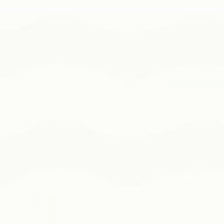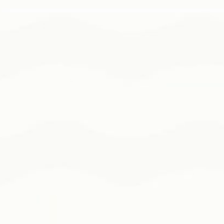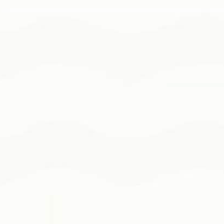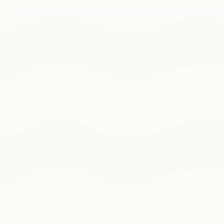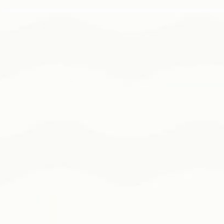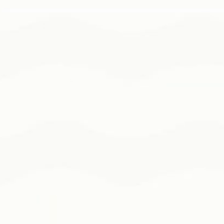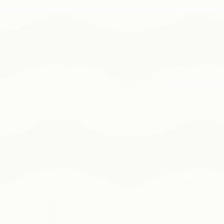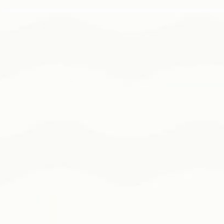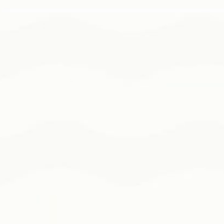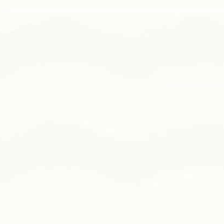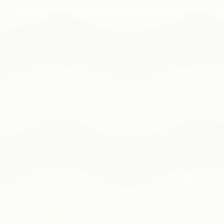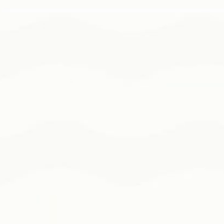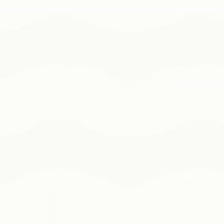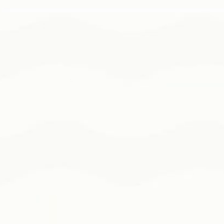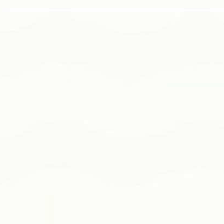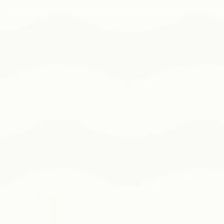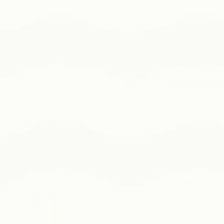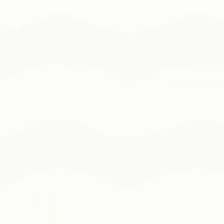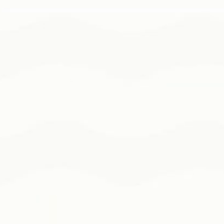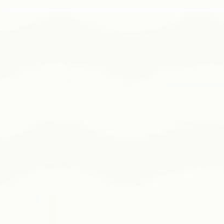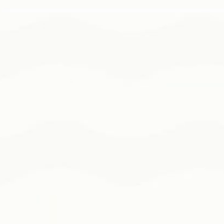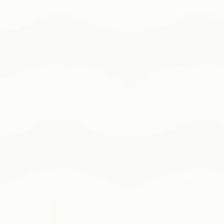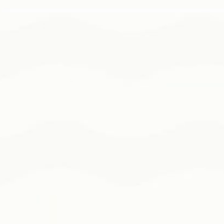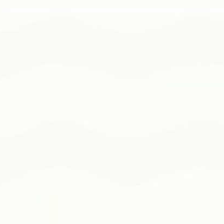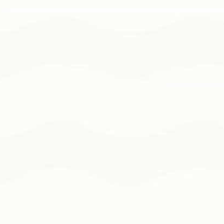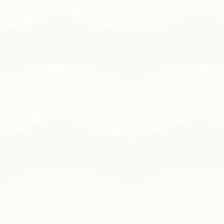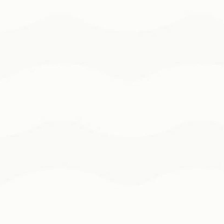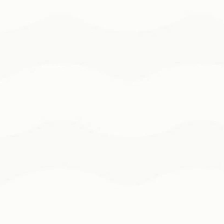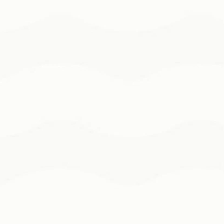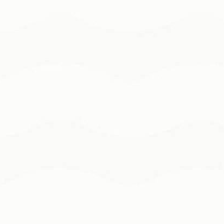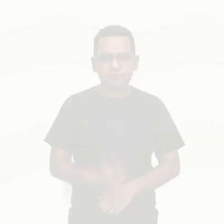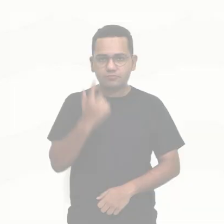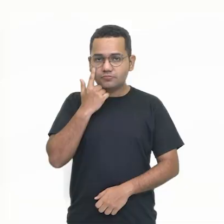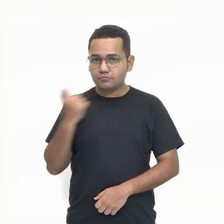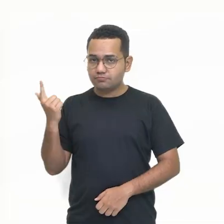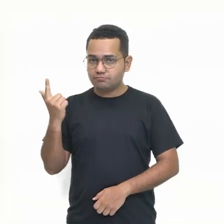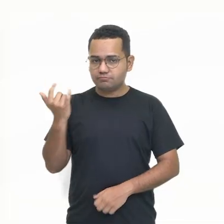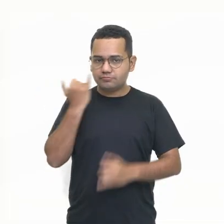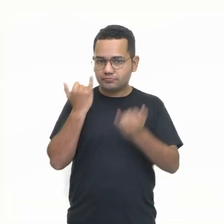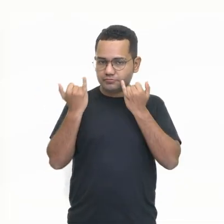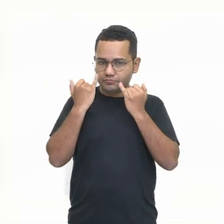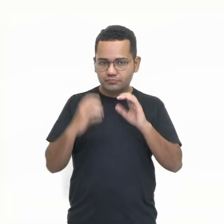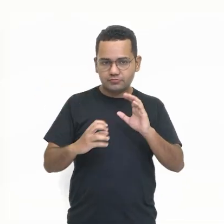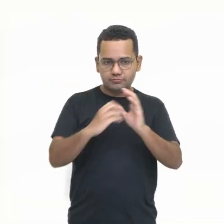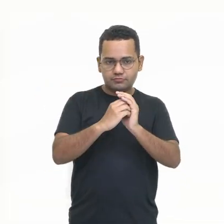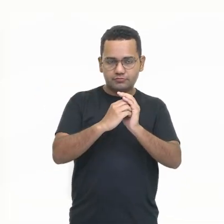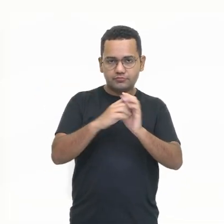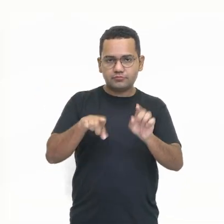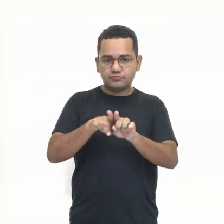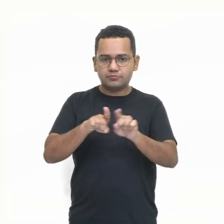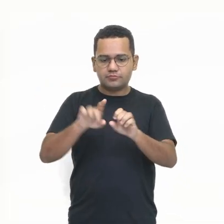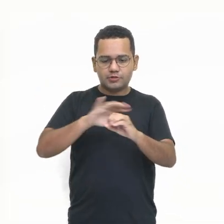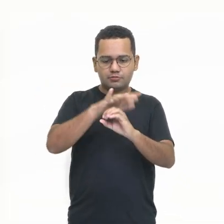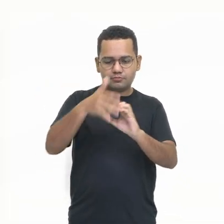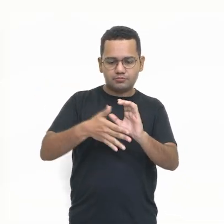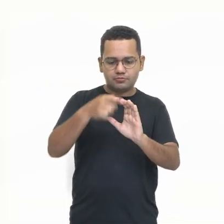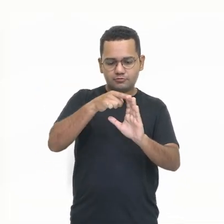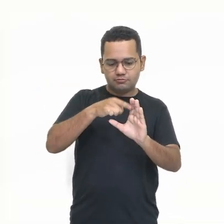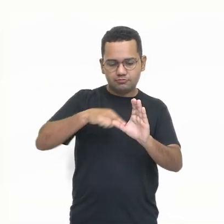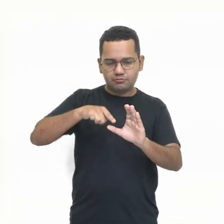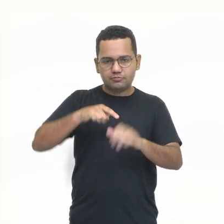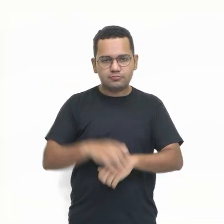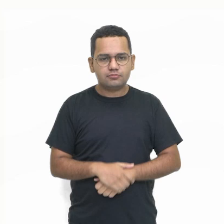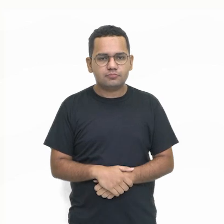plasmática, nós temos o núcleo bem definido, aqui o núcleo, aqui a membrana plasmática e aí as